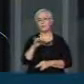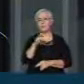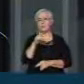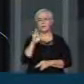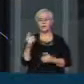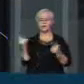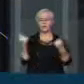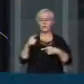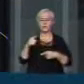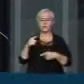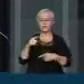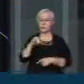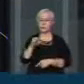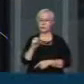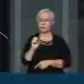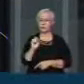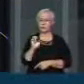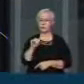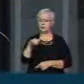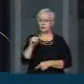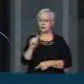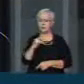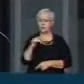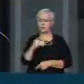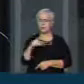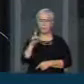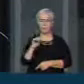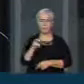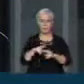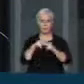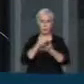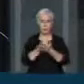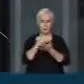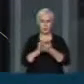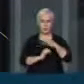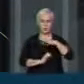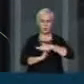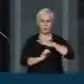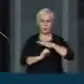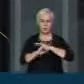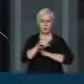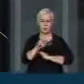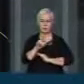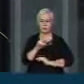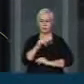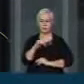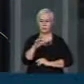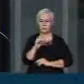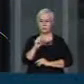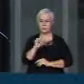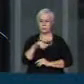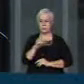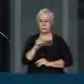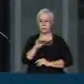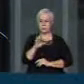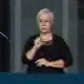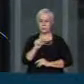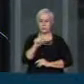José Mariano Beltrame pela contratação da empresa Júlio Simões